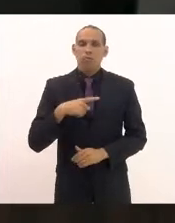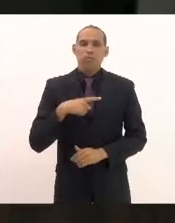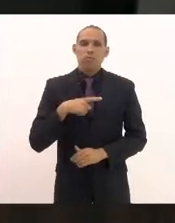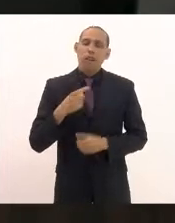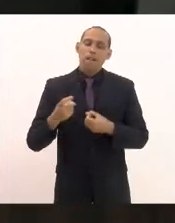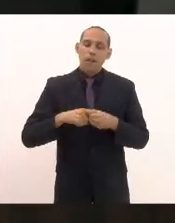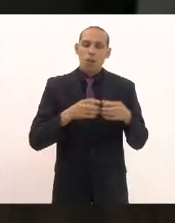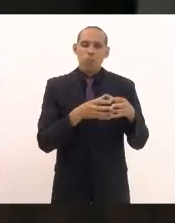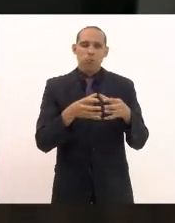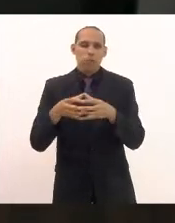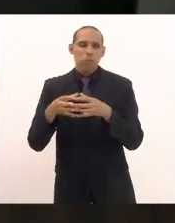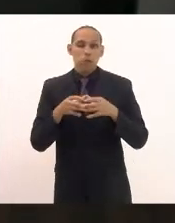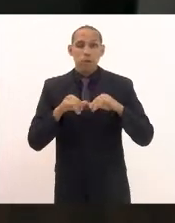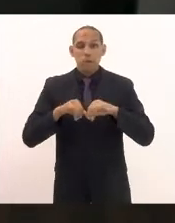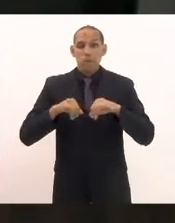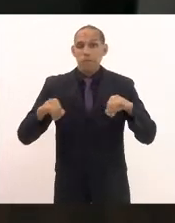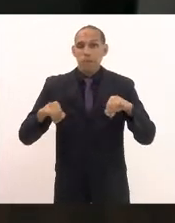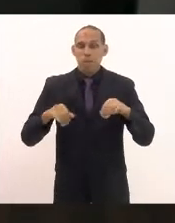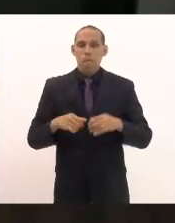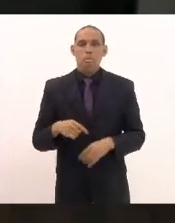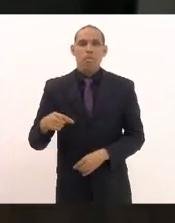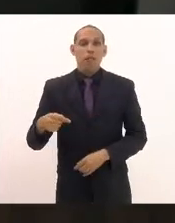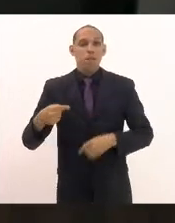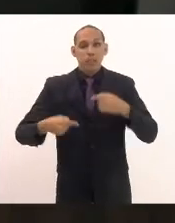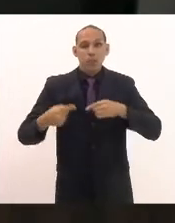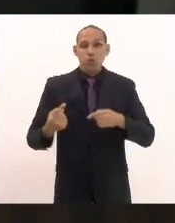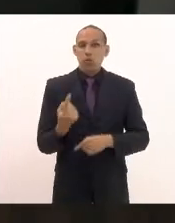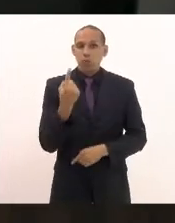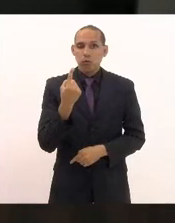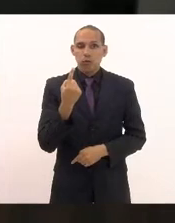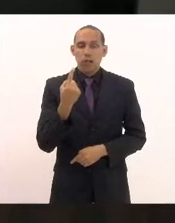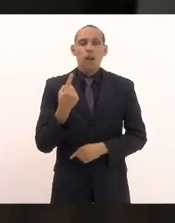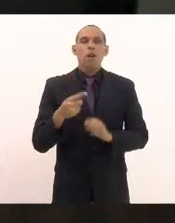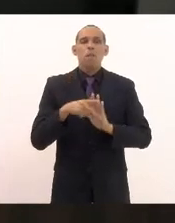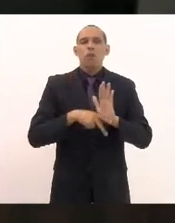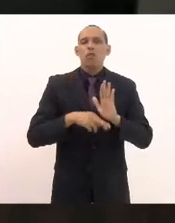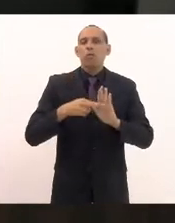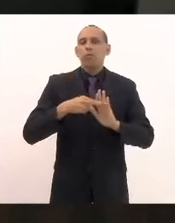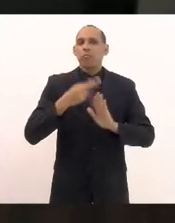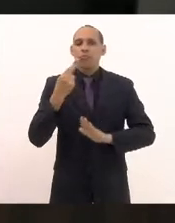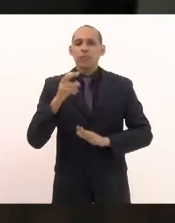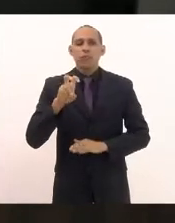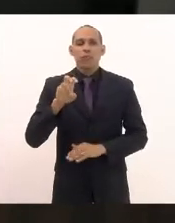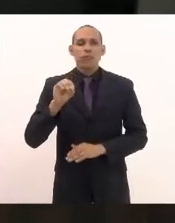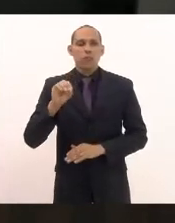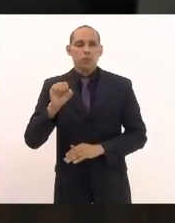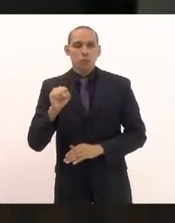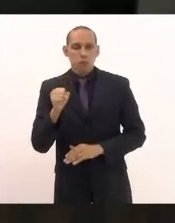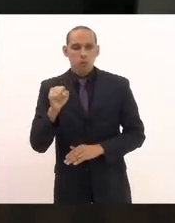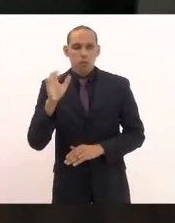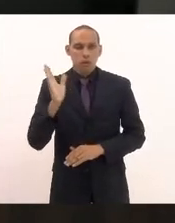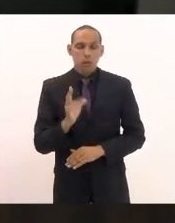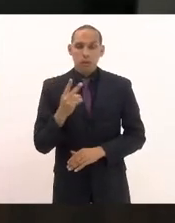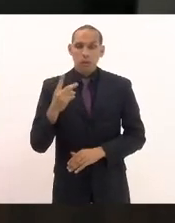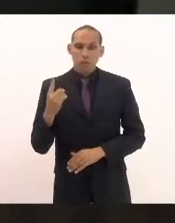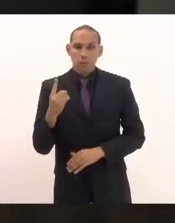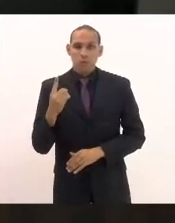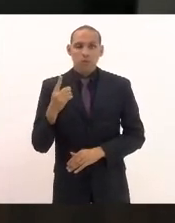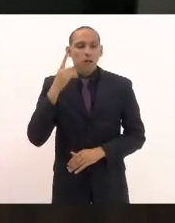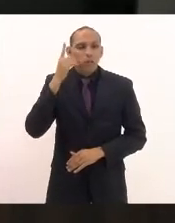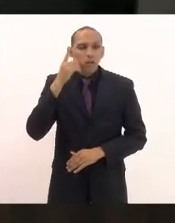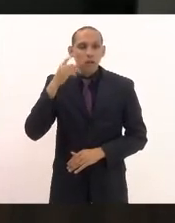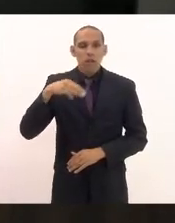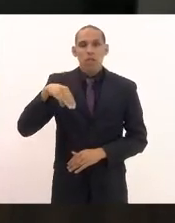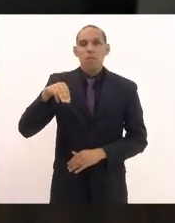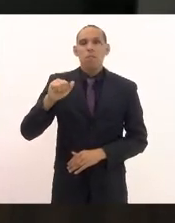às comissões. Anuncio, em discussão única, projeto de resolução número 508 de 2021, de autoria do deputado Marcos